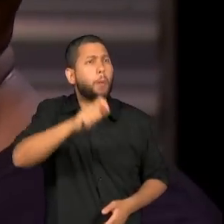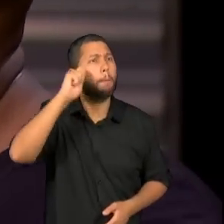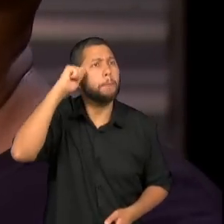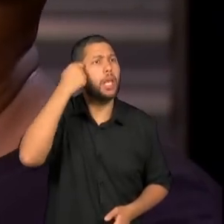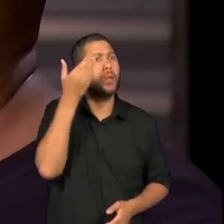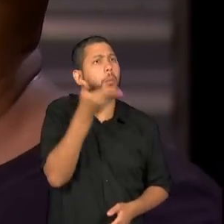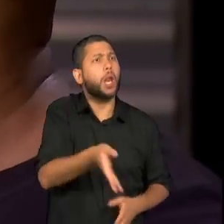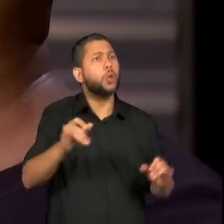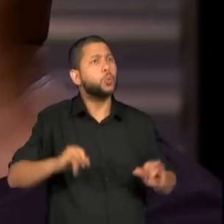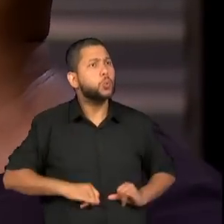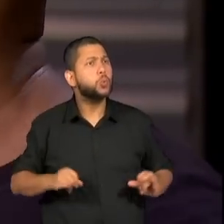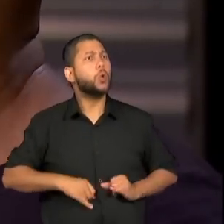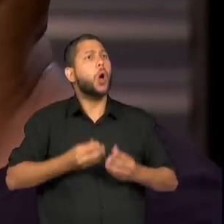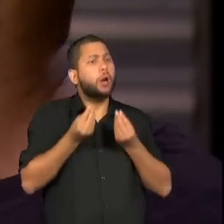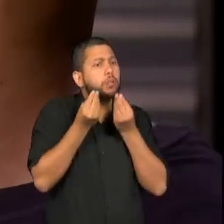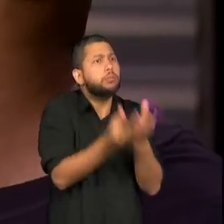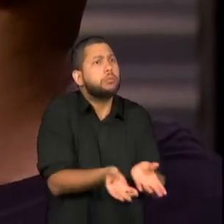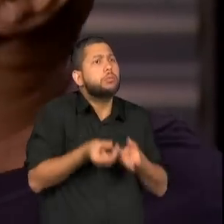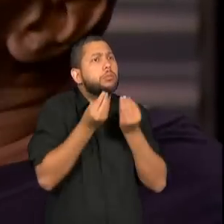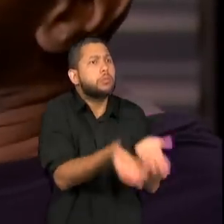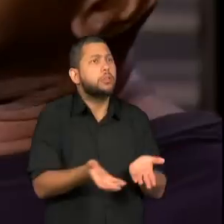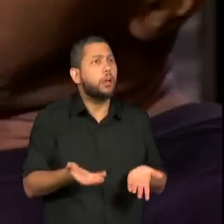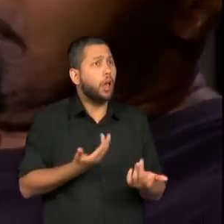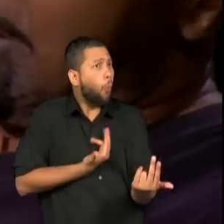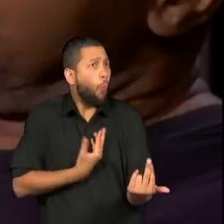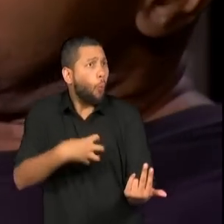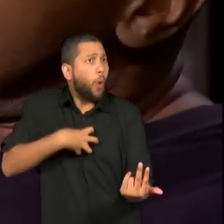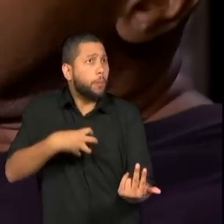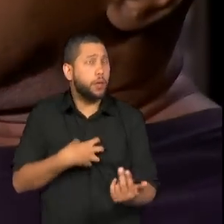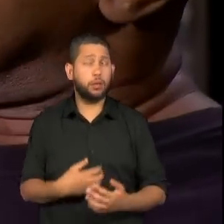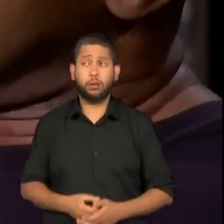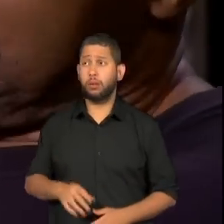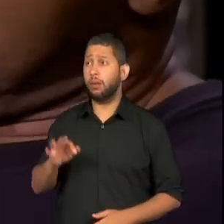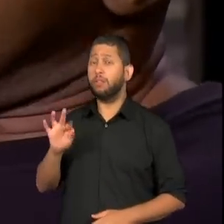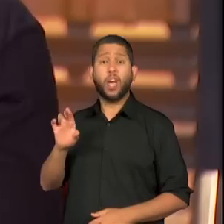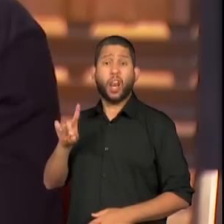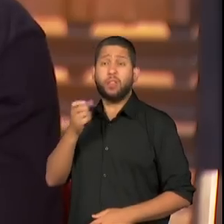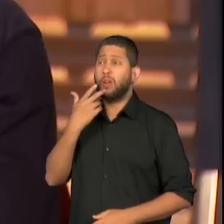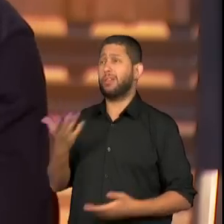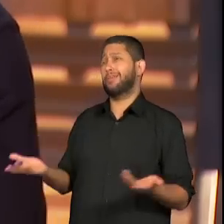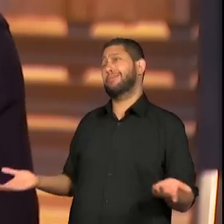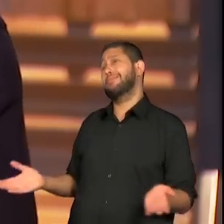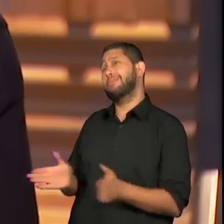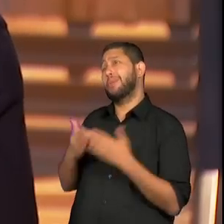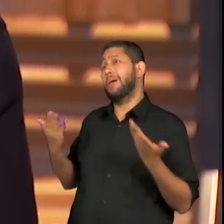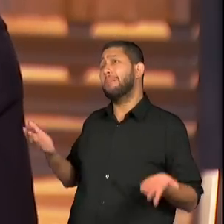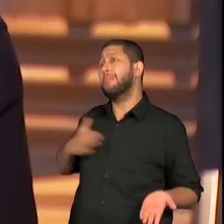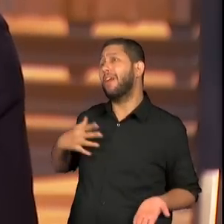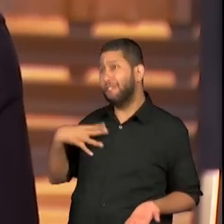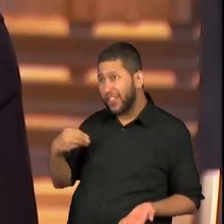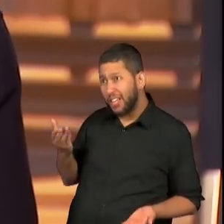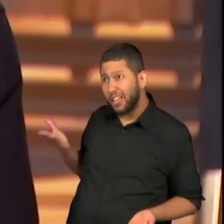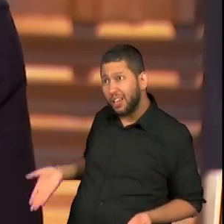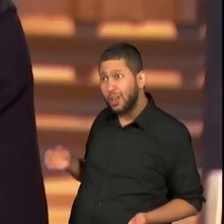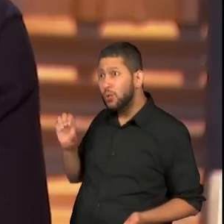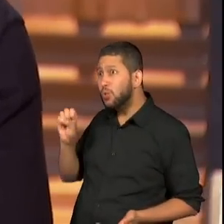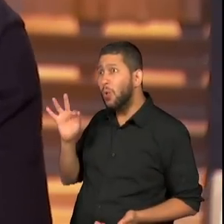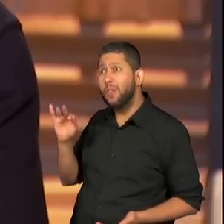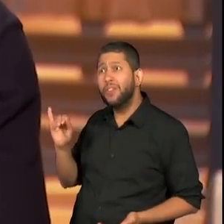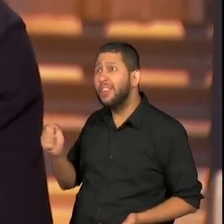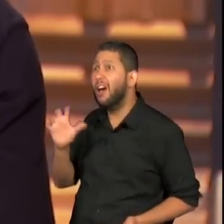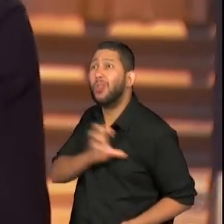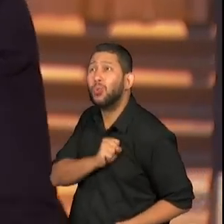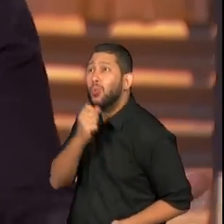sofre o meu problema, igual a mim. E aí a Fernanda falou para mim, pô, meu, a minha filha, a Sofia, ela se amarra na tua